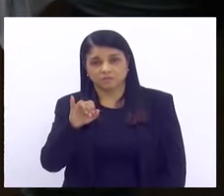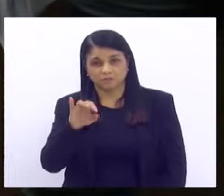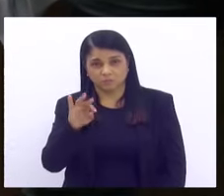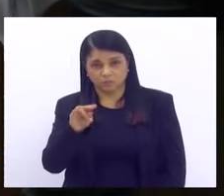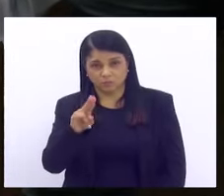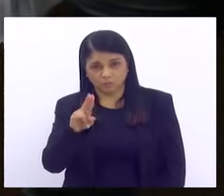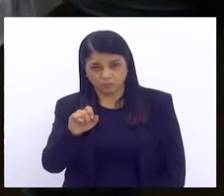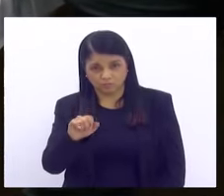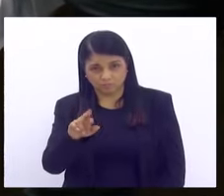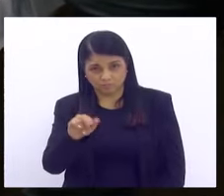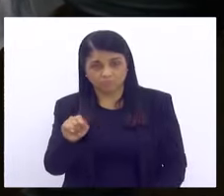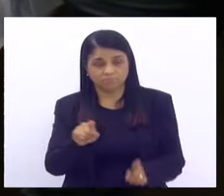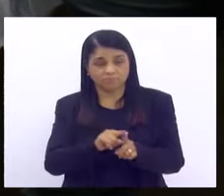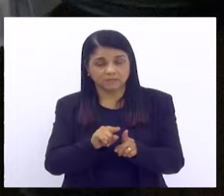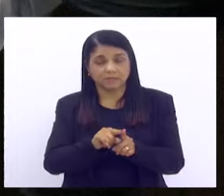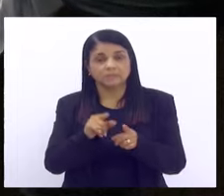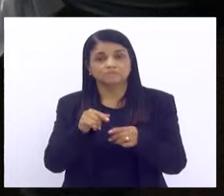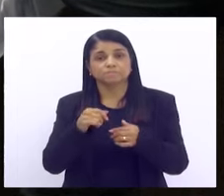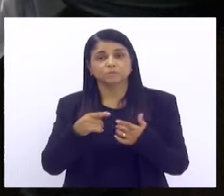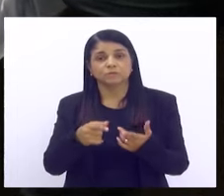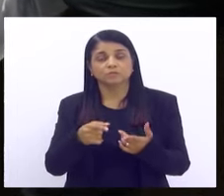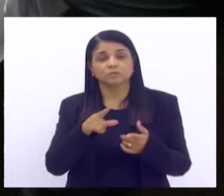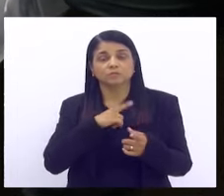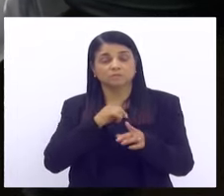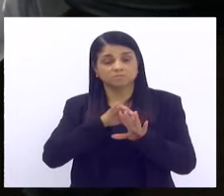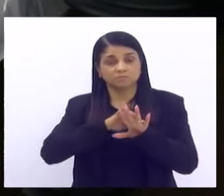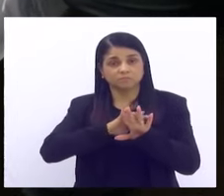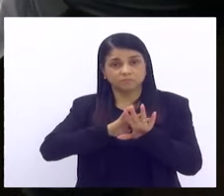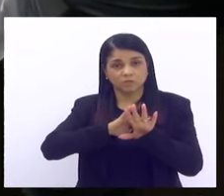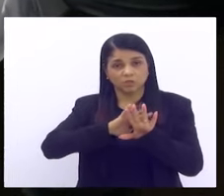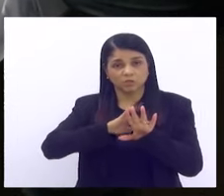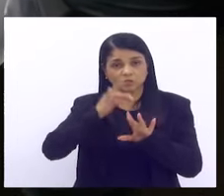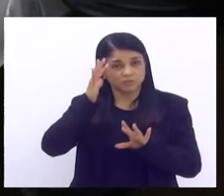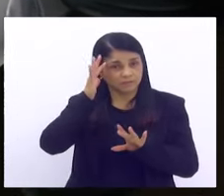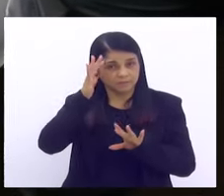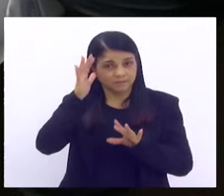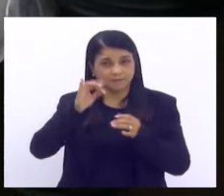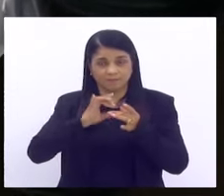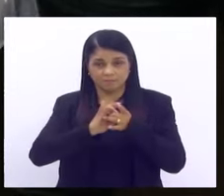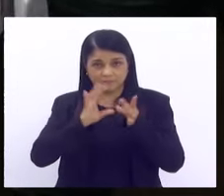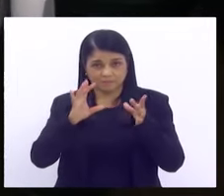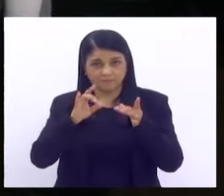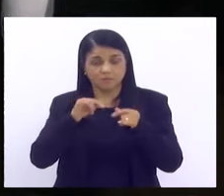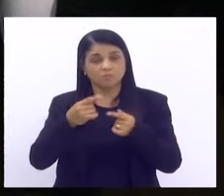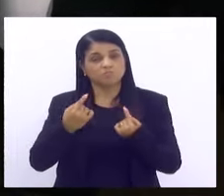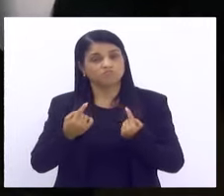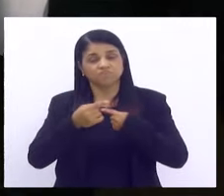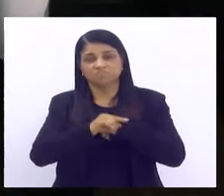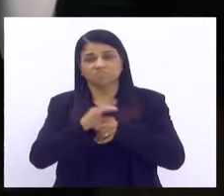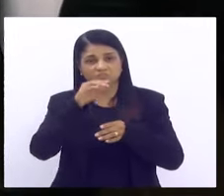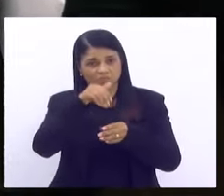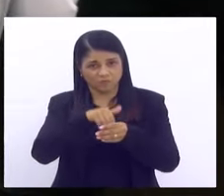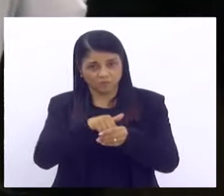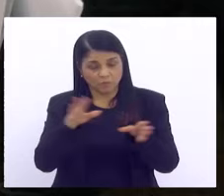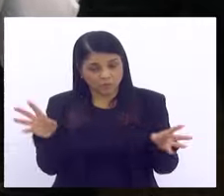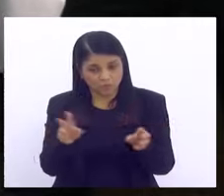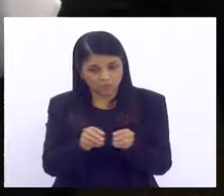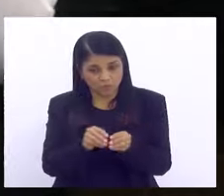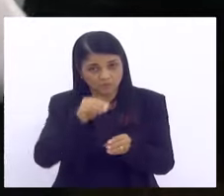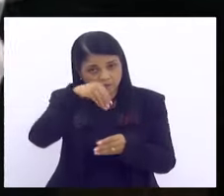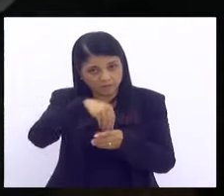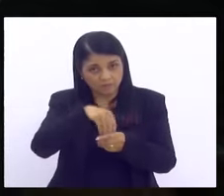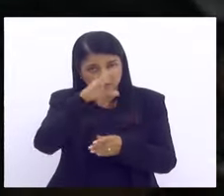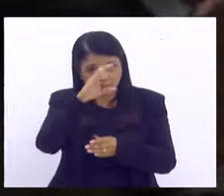aquele partilhado pela teologia da libertação, meu voto é contrário. E para concluir, dentro da Igreja